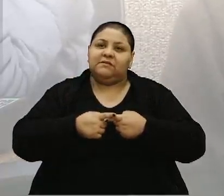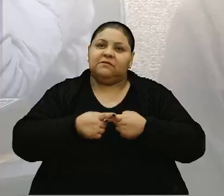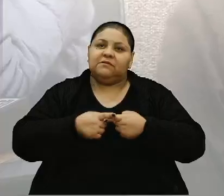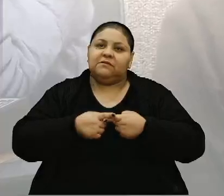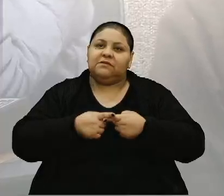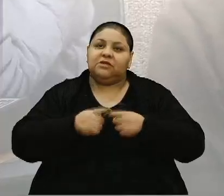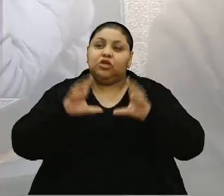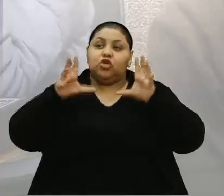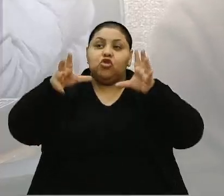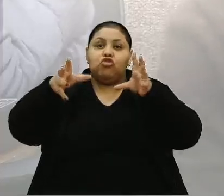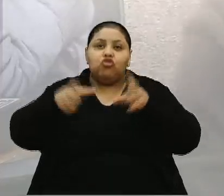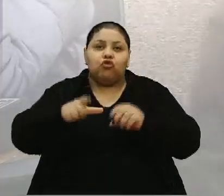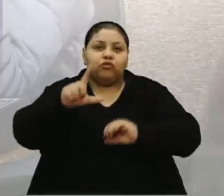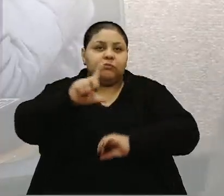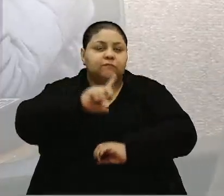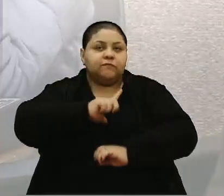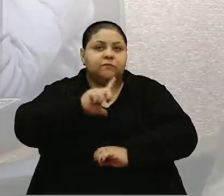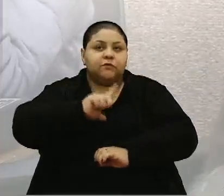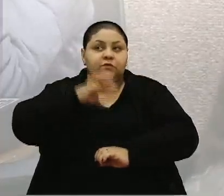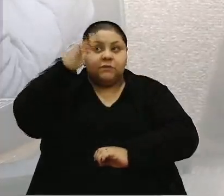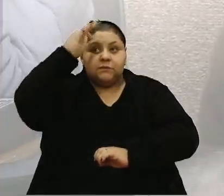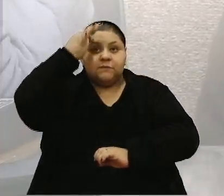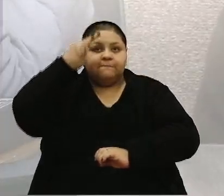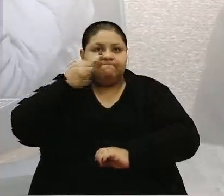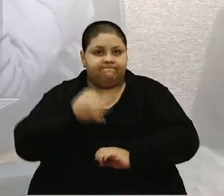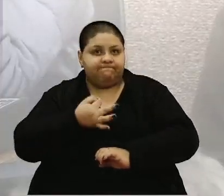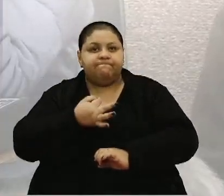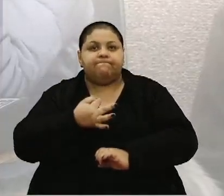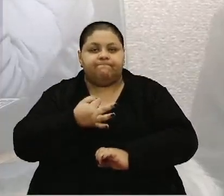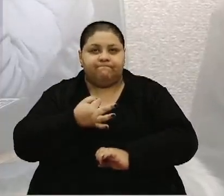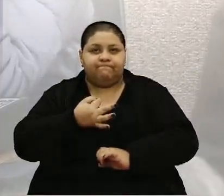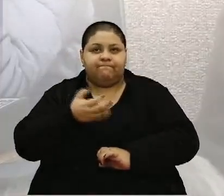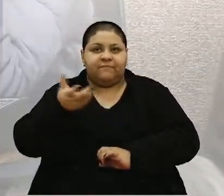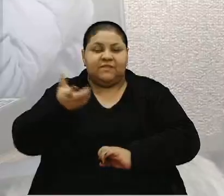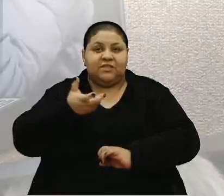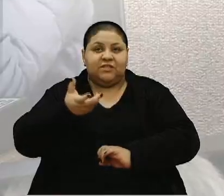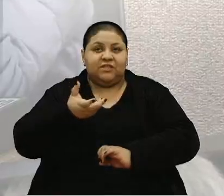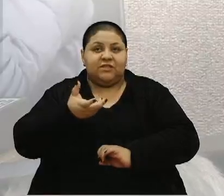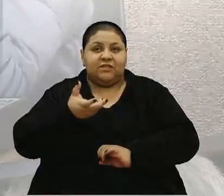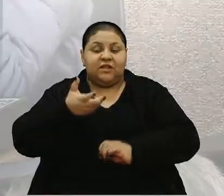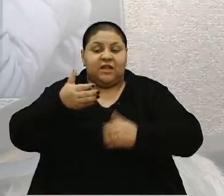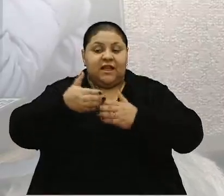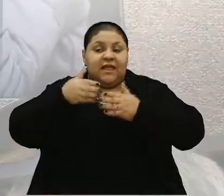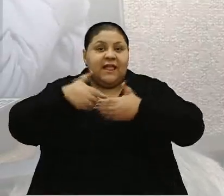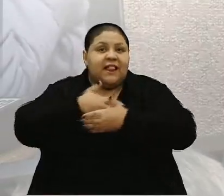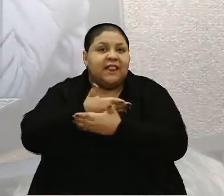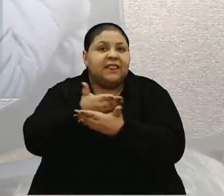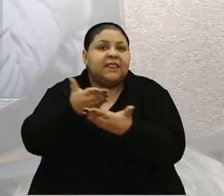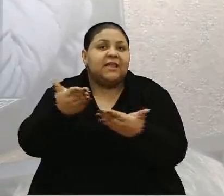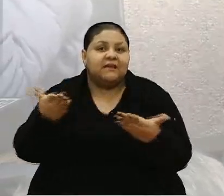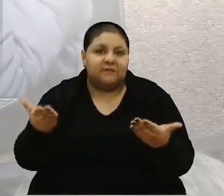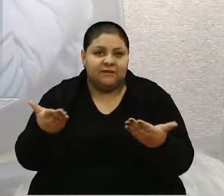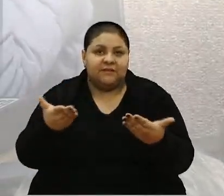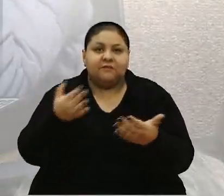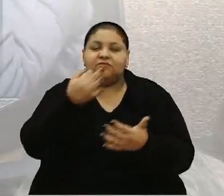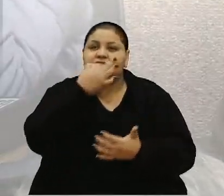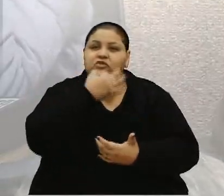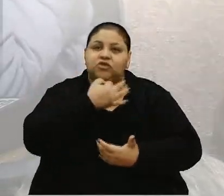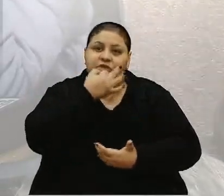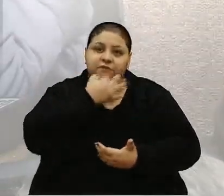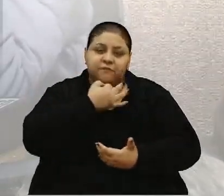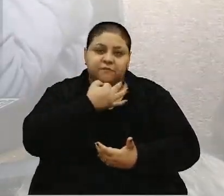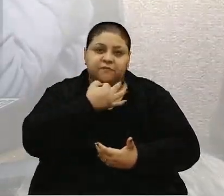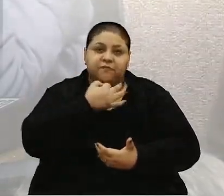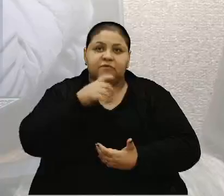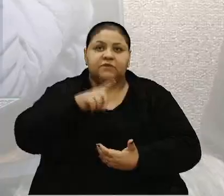todos aqueles que tiverem o entendimento e a compreensão de querer se colocar à disposição de Caxias do Sul